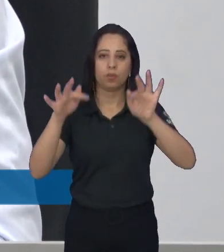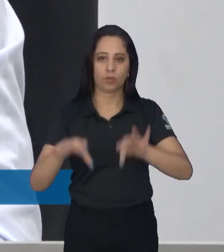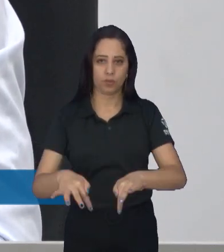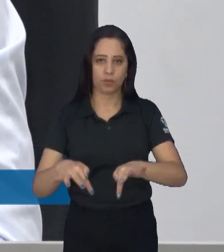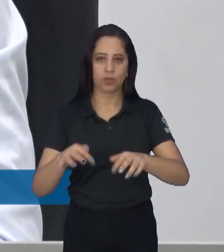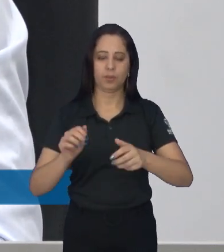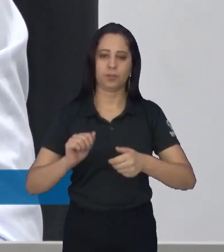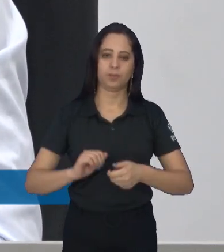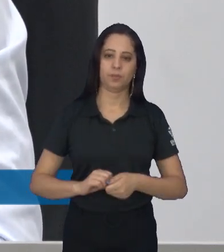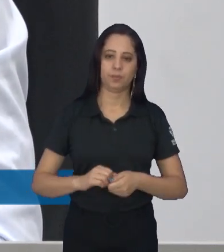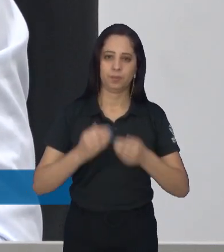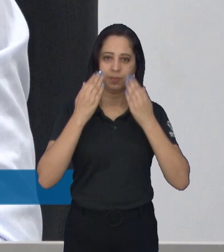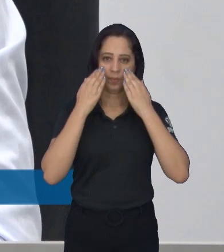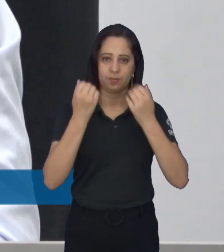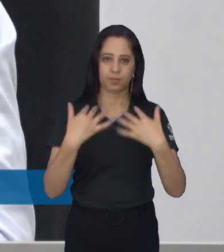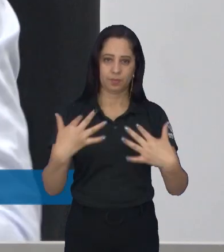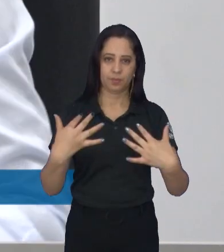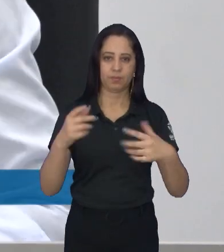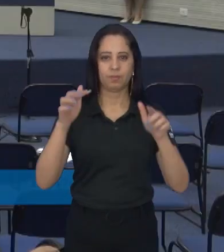encerrada presente